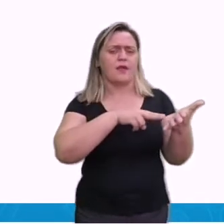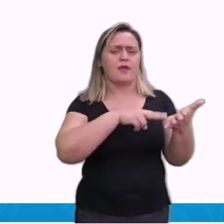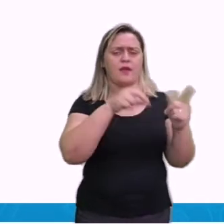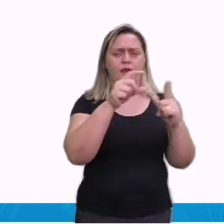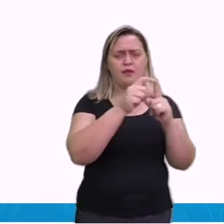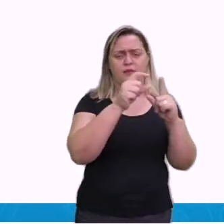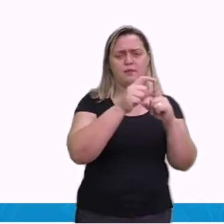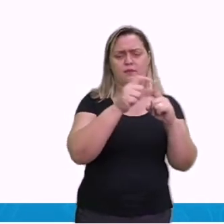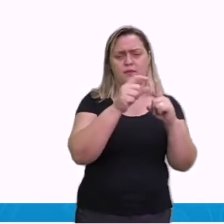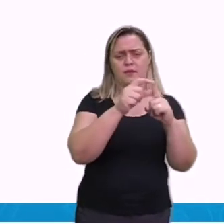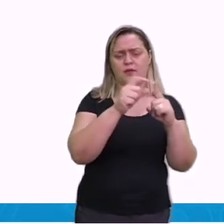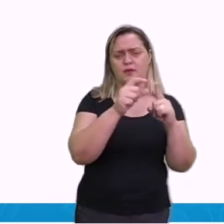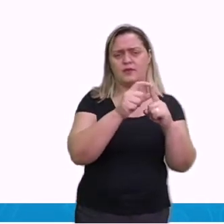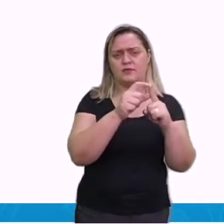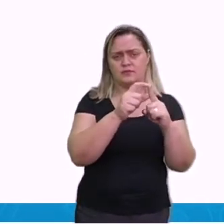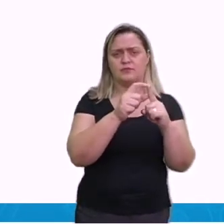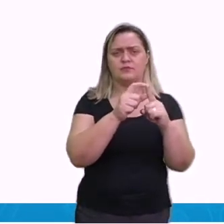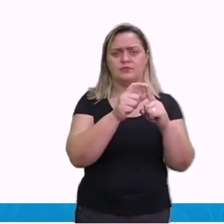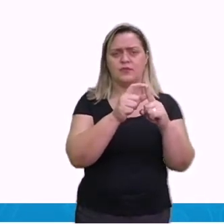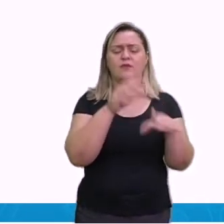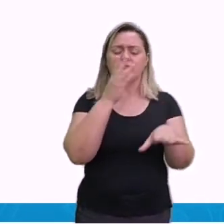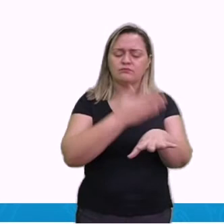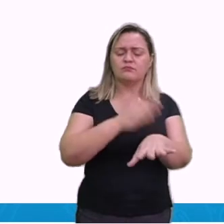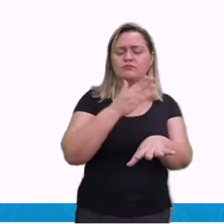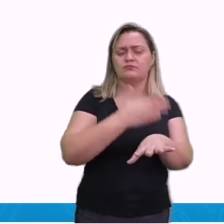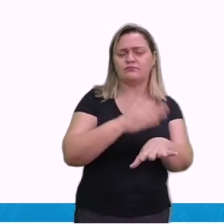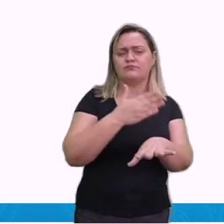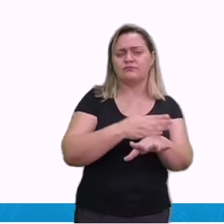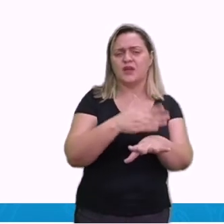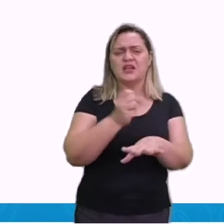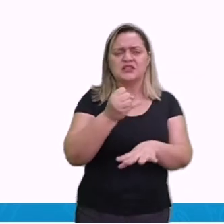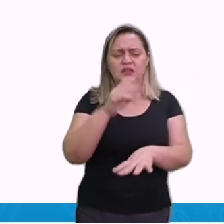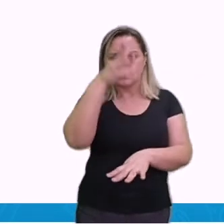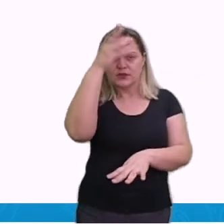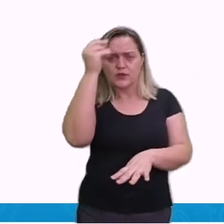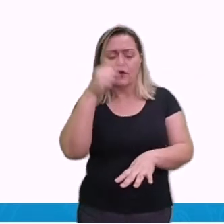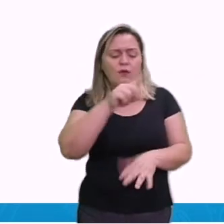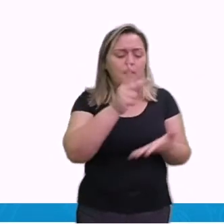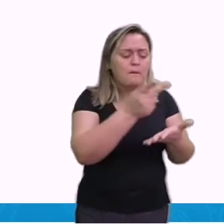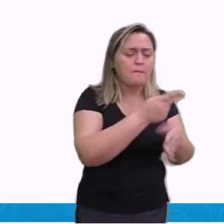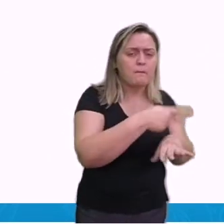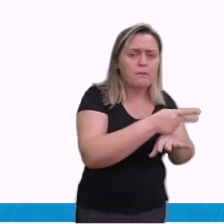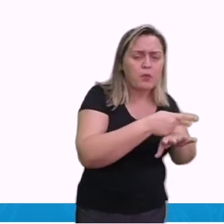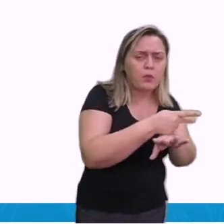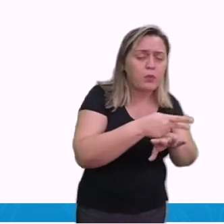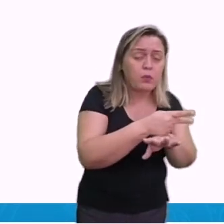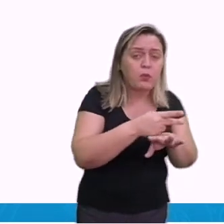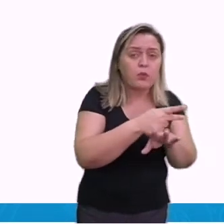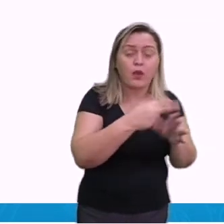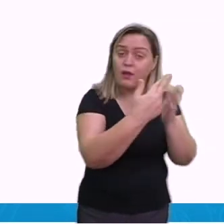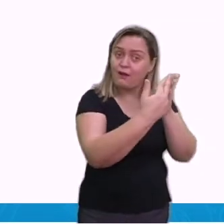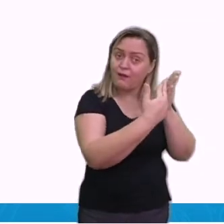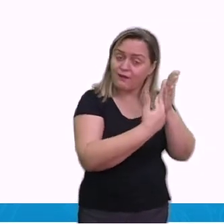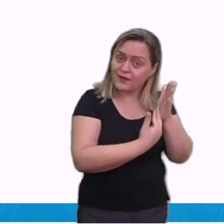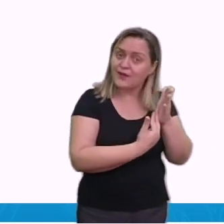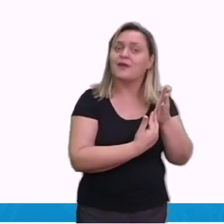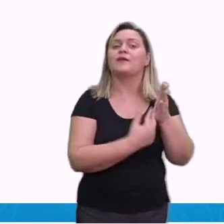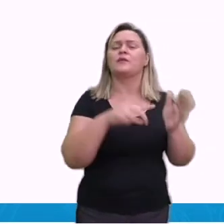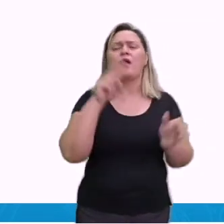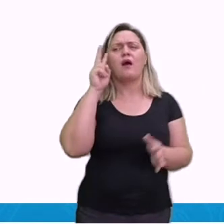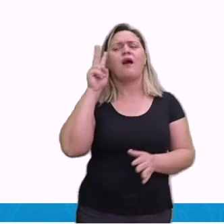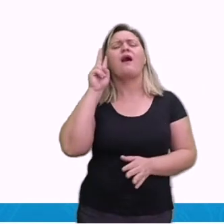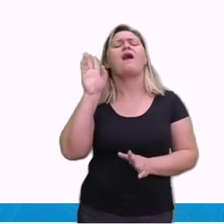de trabalhoso, não. Não desistam, vocês vão fazer o seguinte, pega a palavra, fala ela no plural e se você